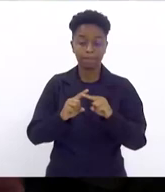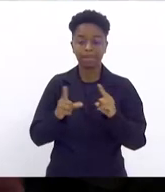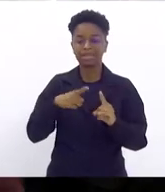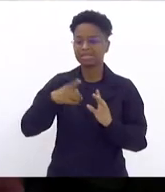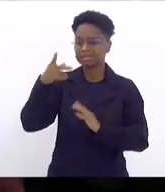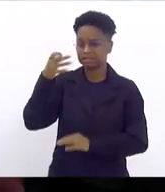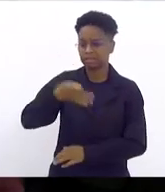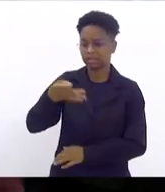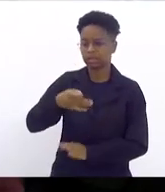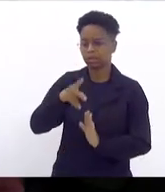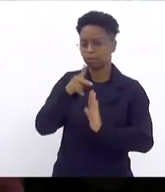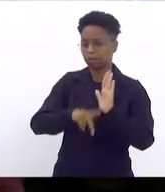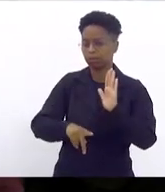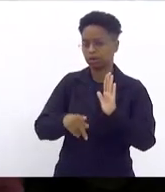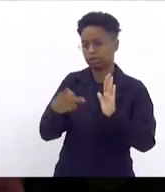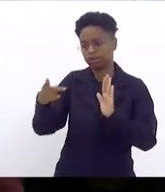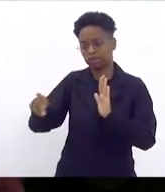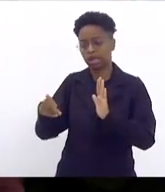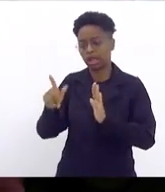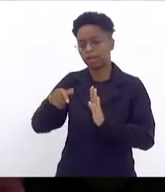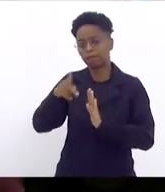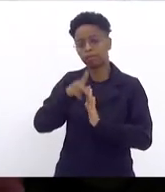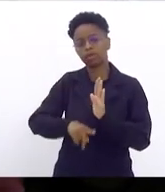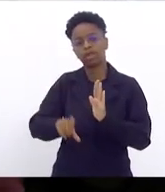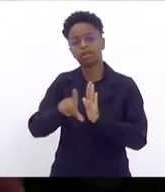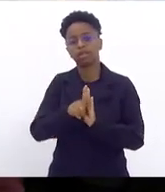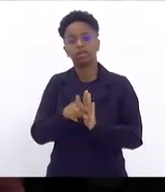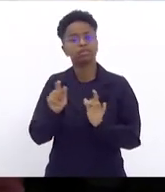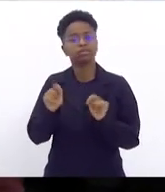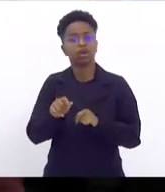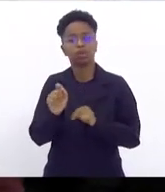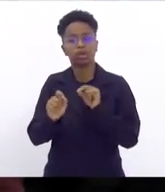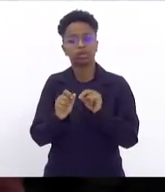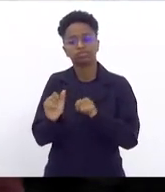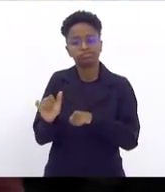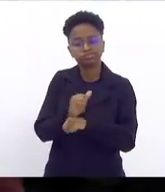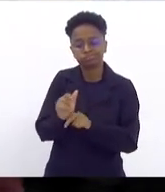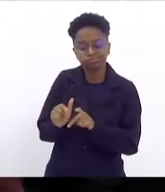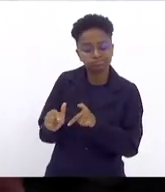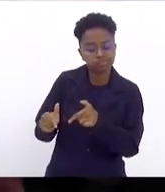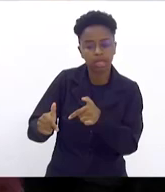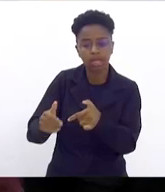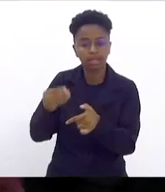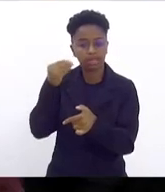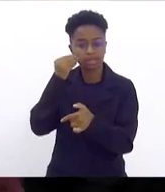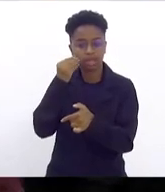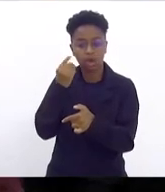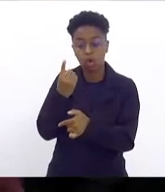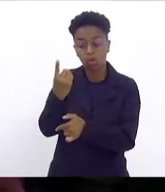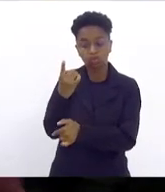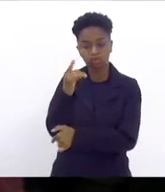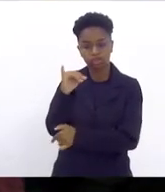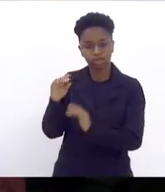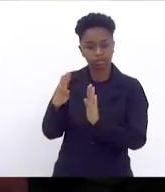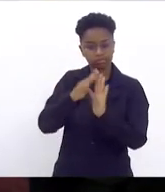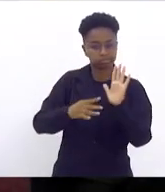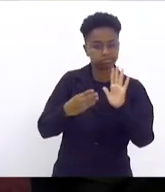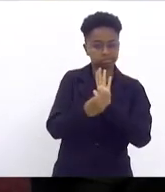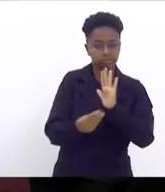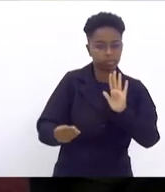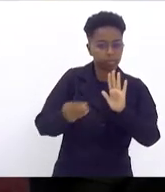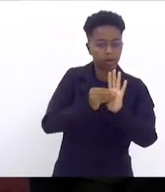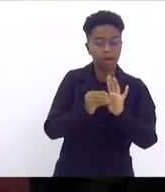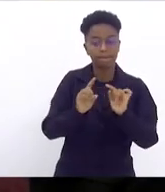lei para que essas medidas fossem tomadas. Não era para inserir um dia no calendário, mas